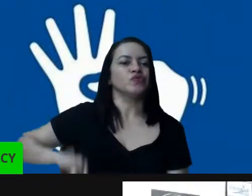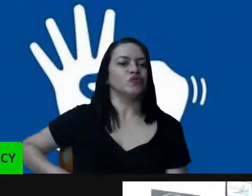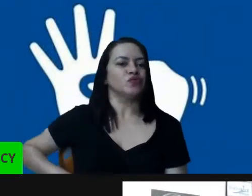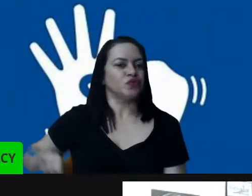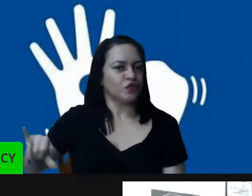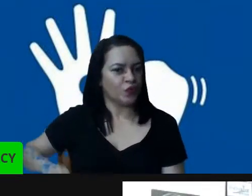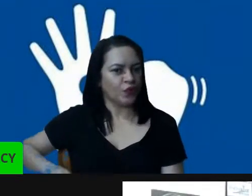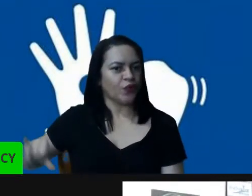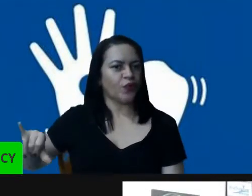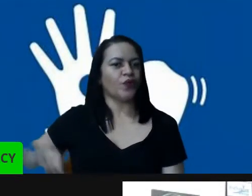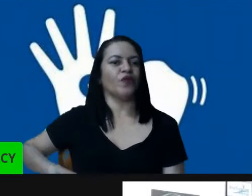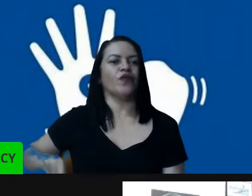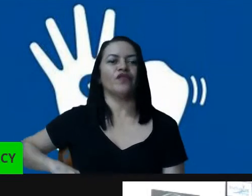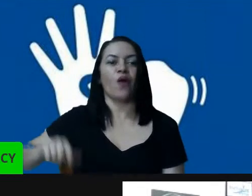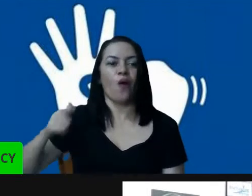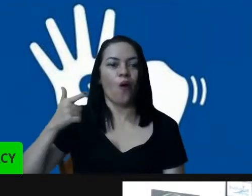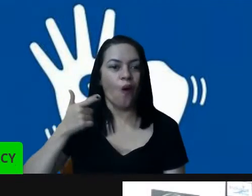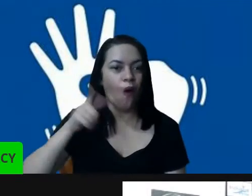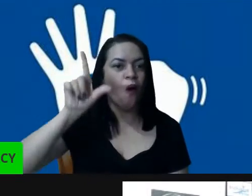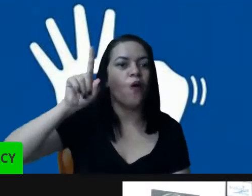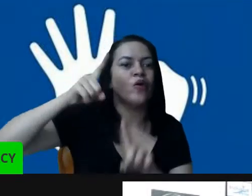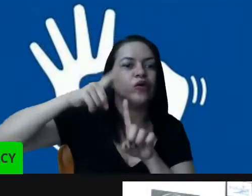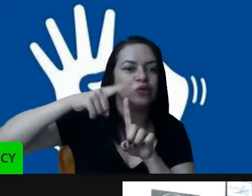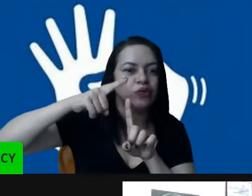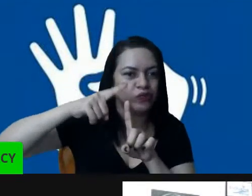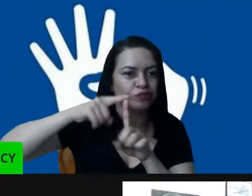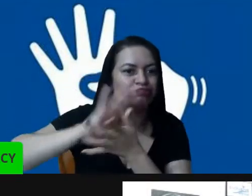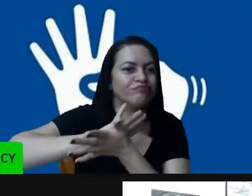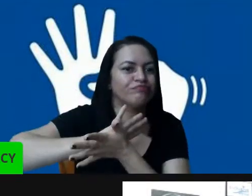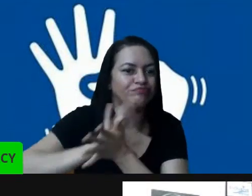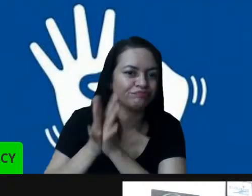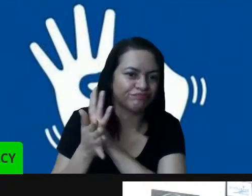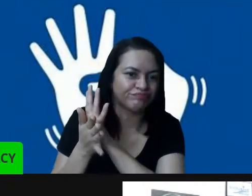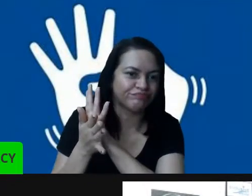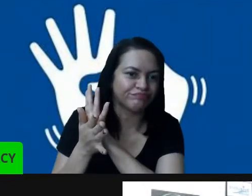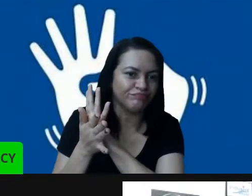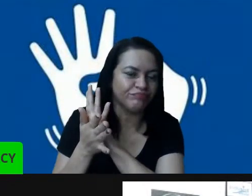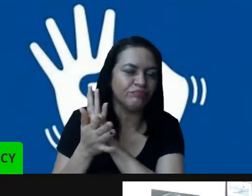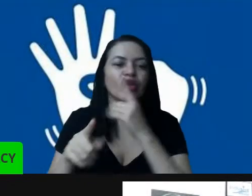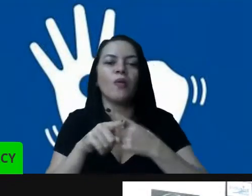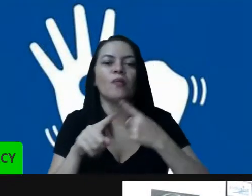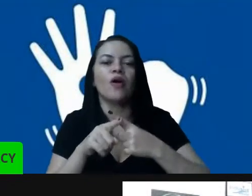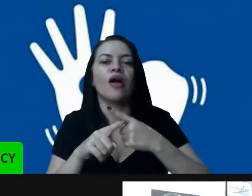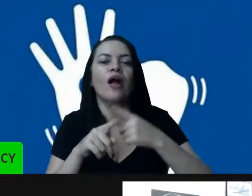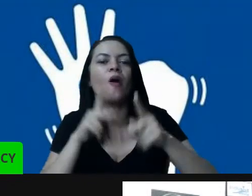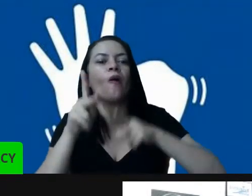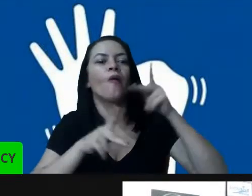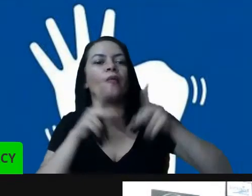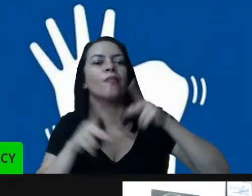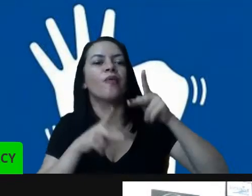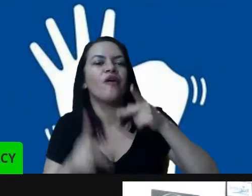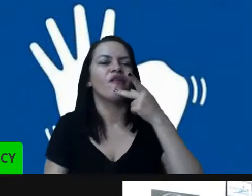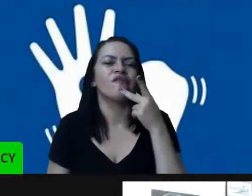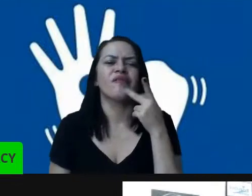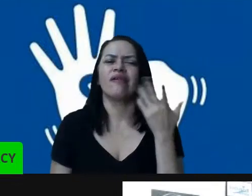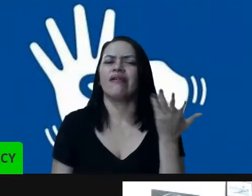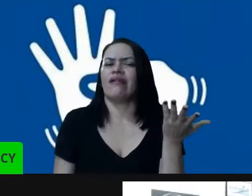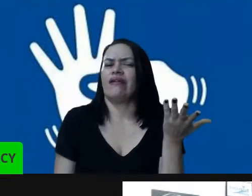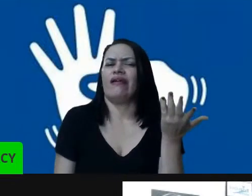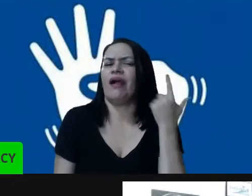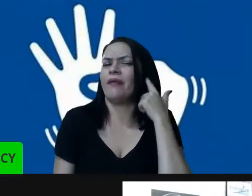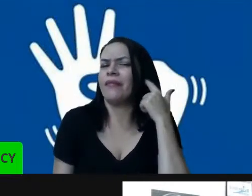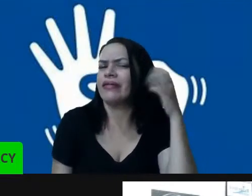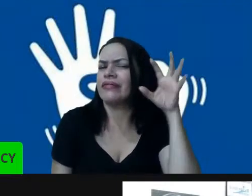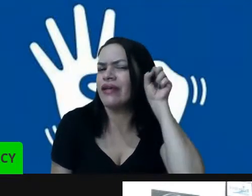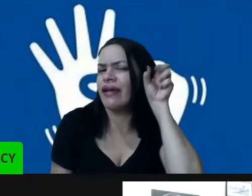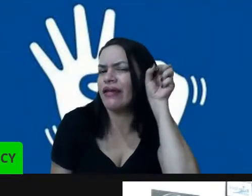um outro tipo de preconceito, né? Porque o povo diz assim, não, mas ele ouve.